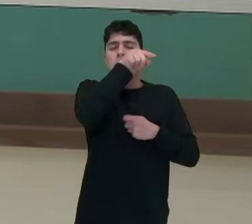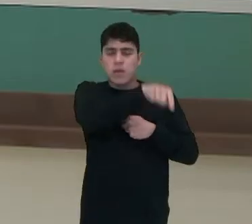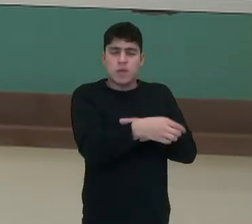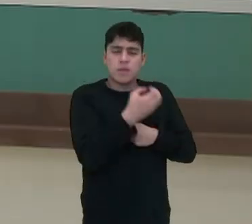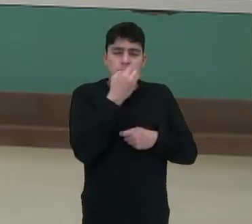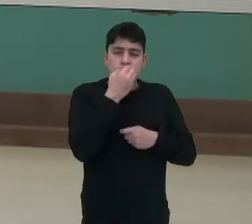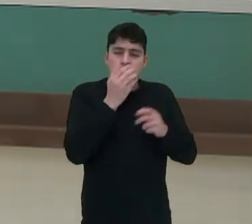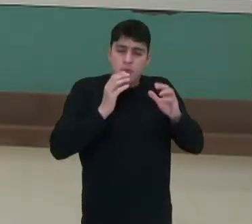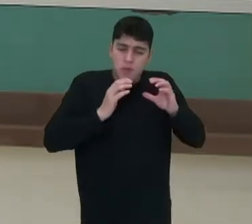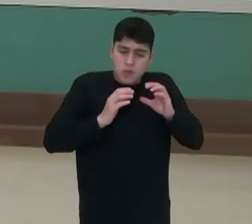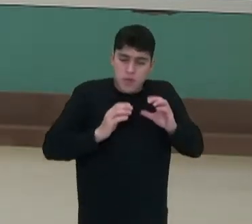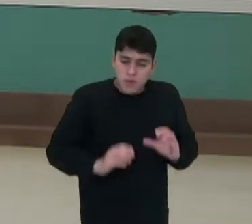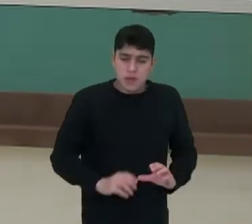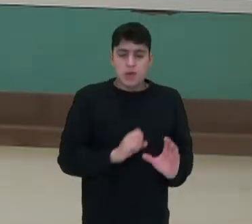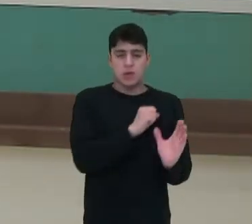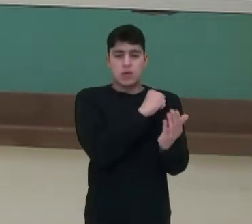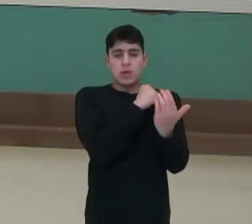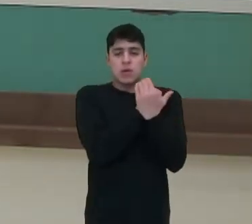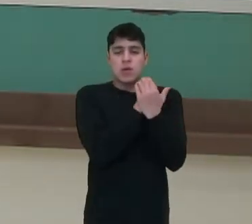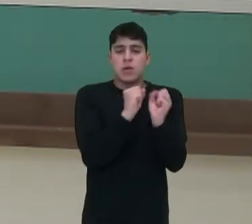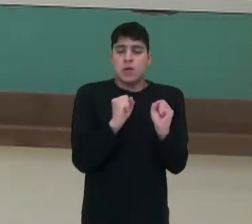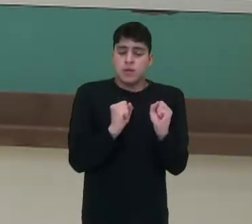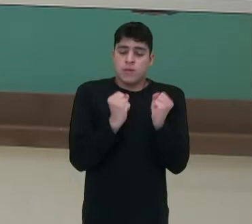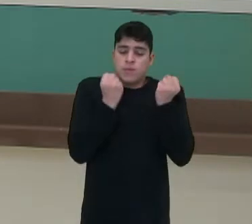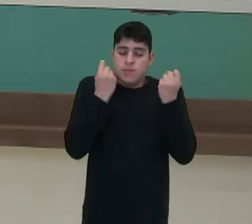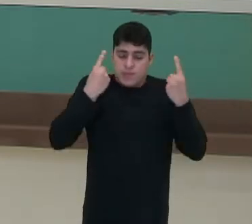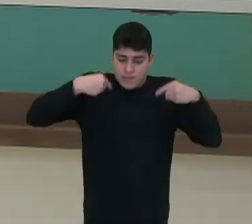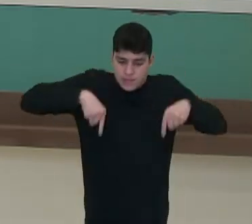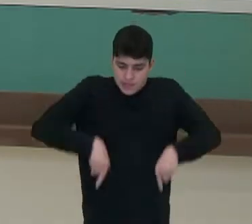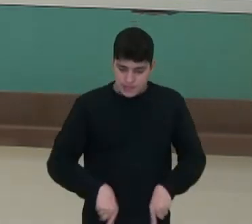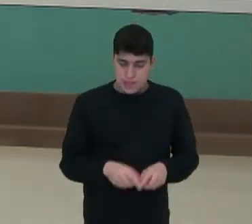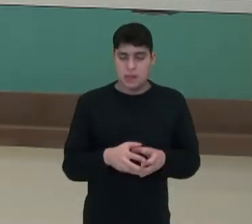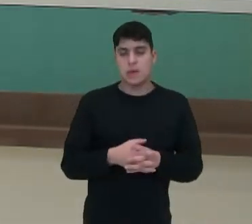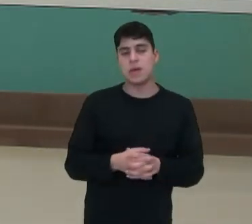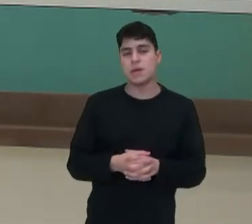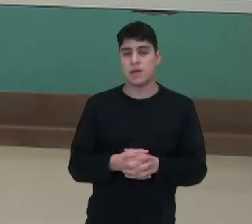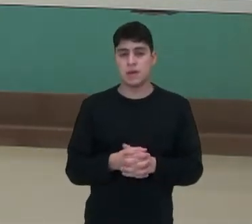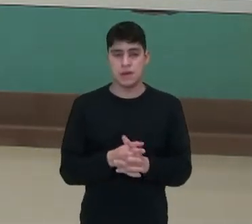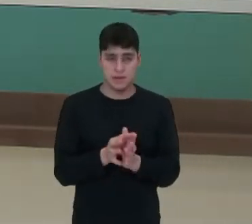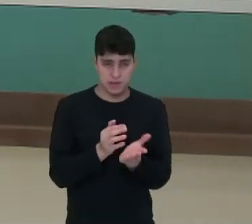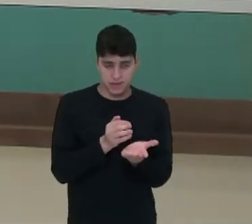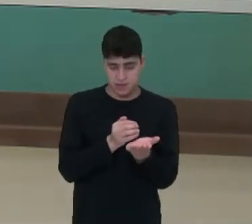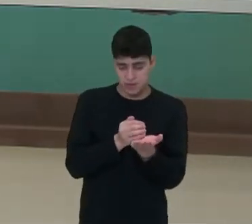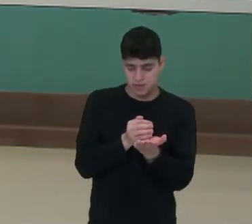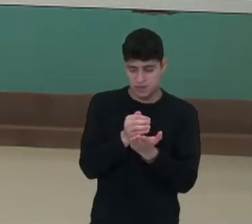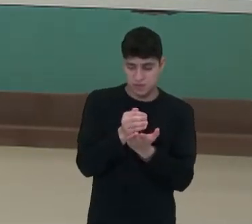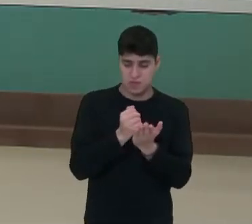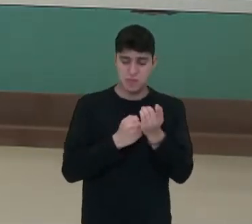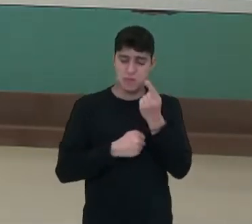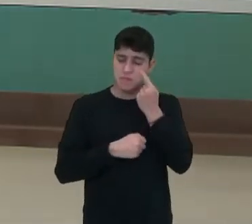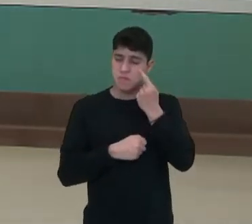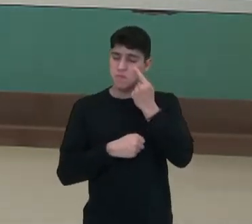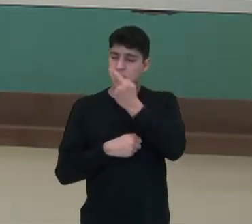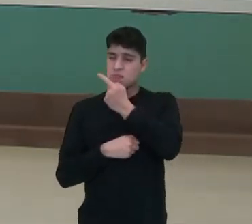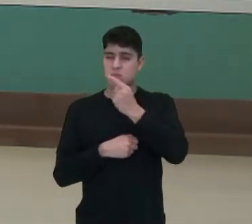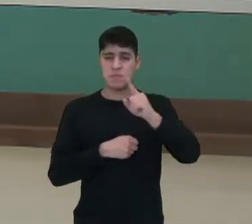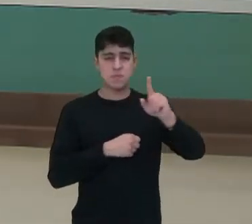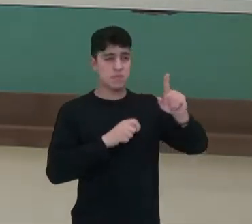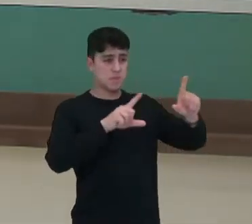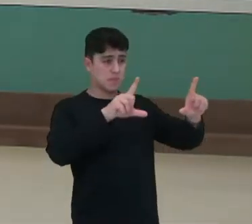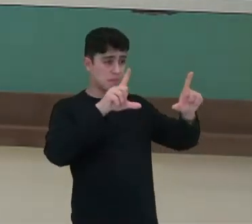que fortaleçam esse sistema. E a gente começa com uma imagem. Vamos dar uma olhadinha?